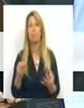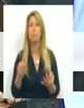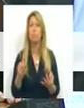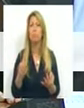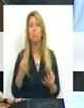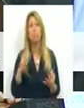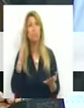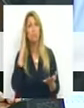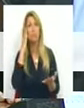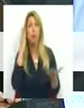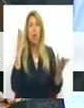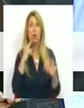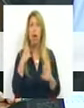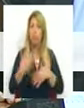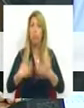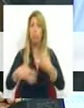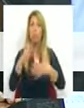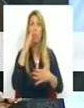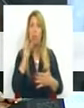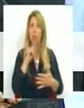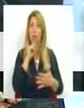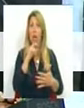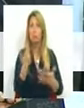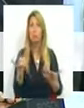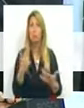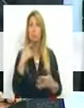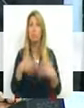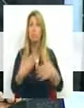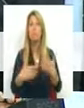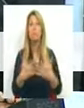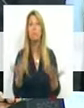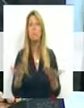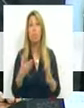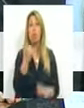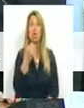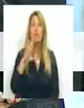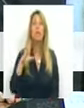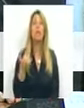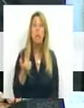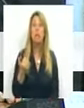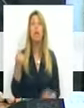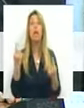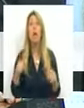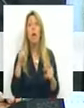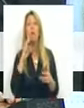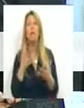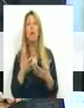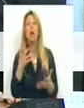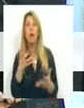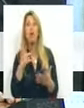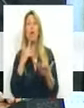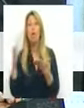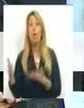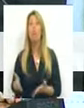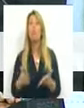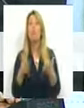banco, pelo menos do ponto de vista económico. Já em 2015 já havia sinais muito, muito claros da trajetória